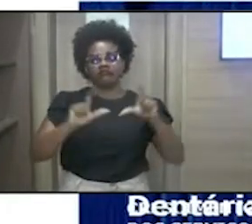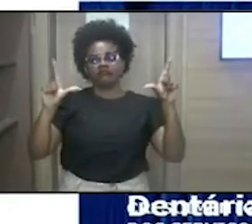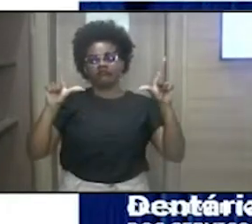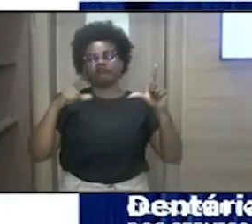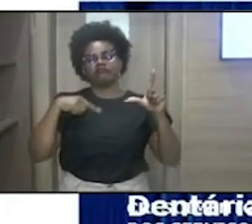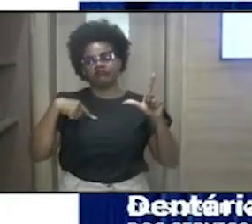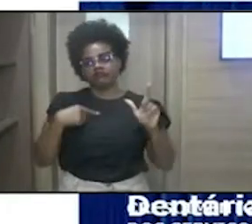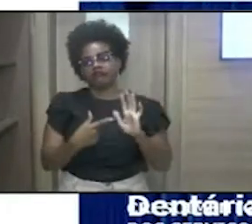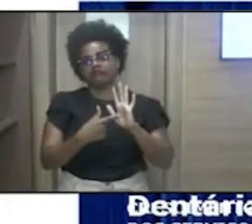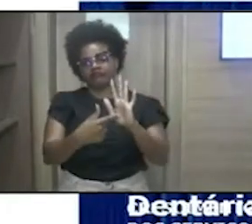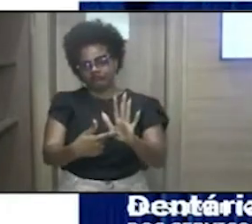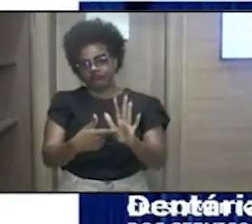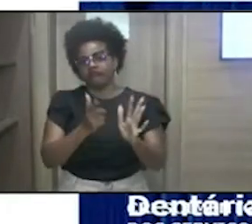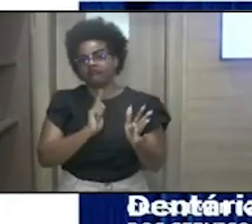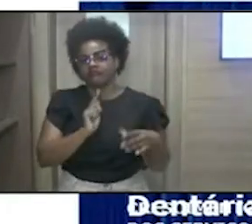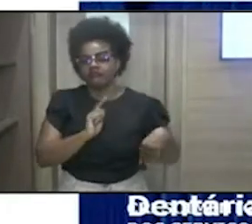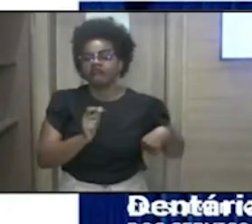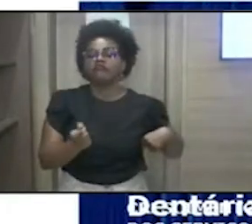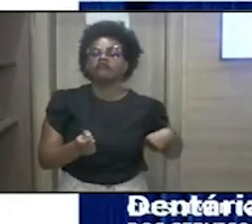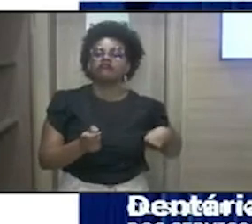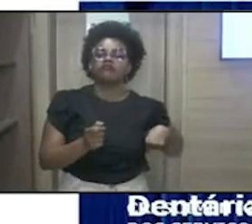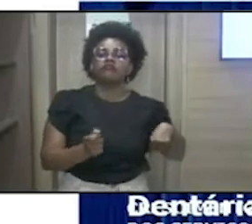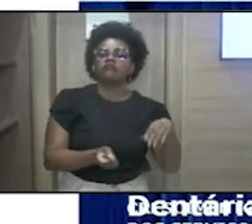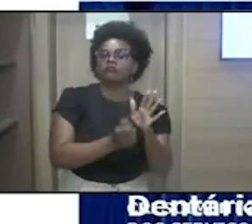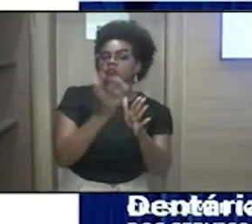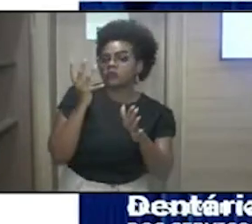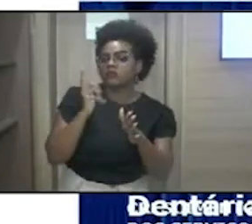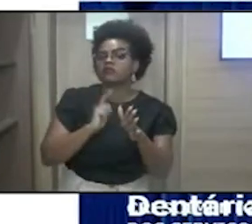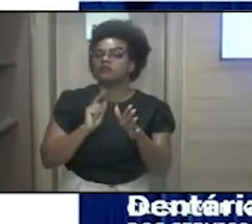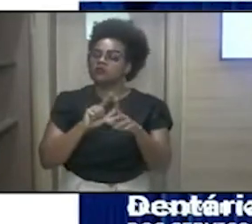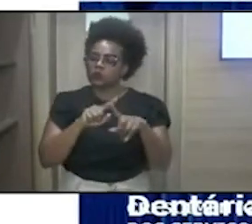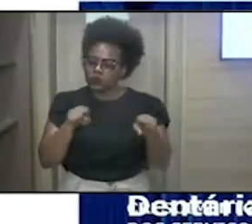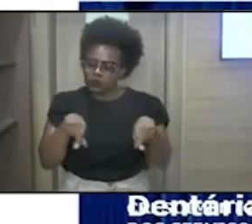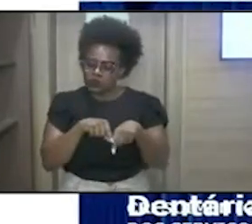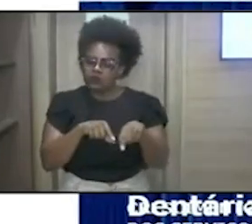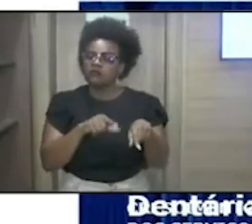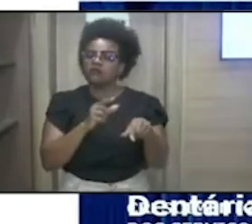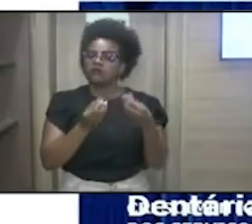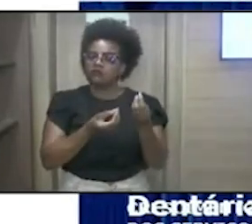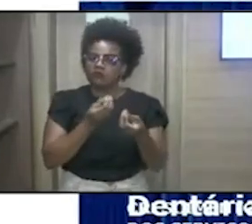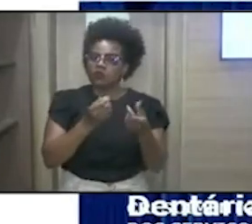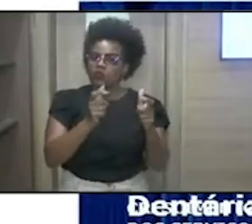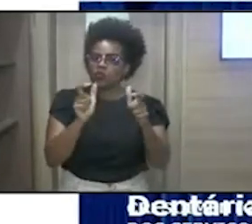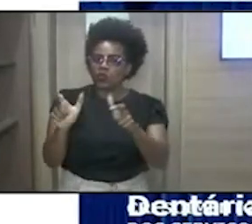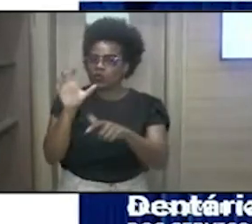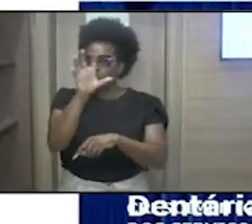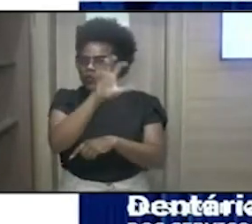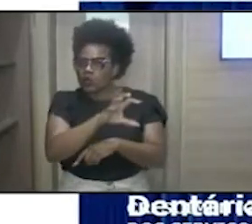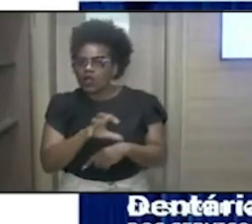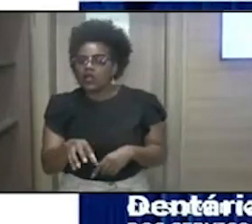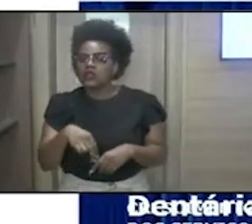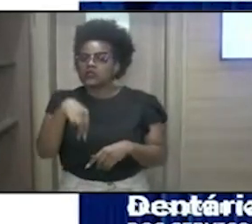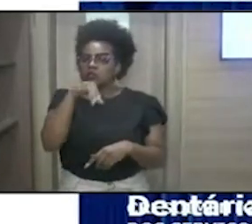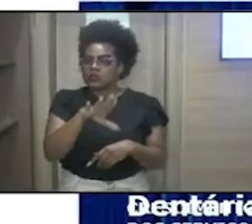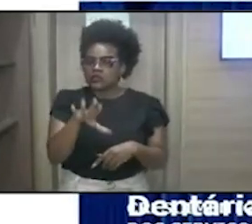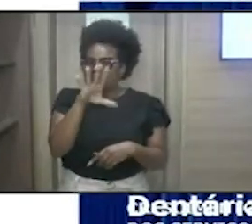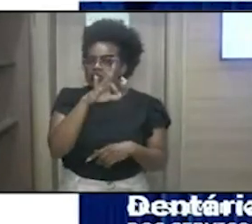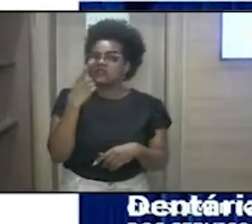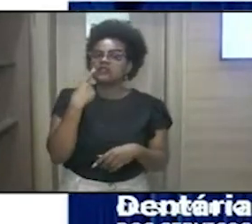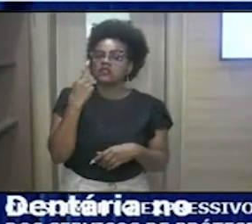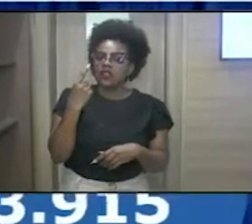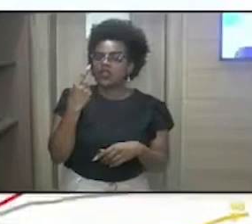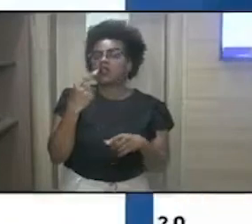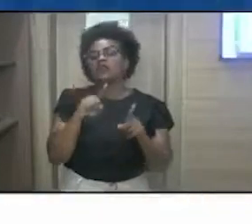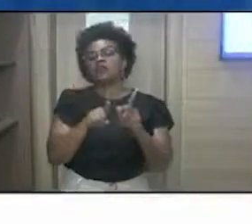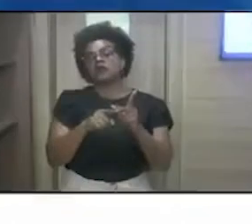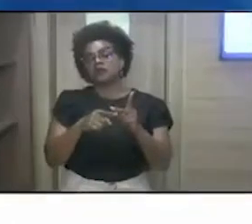revelando, então, a questão da quantidade de laboratórios por região, sendo que o Nordeste domina, seguido pelo